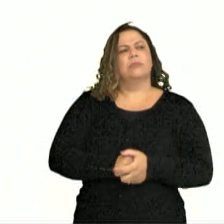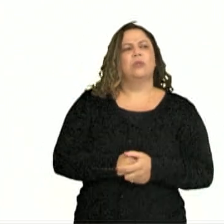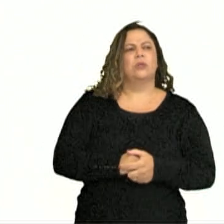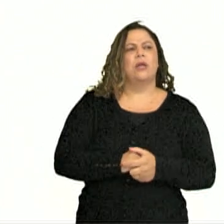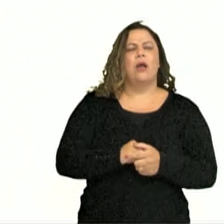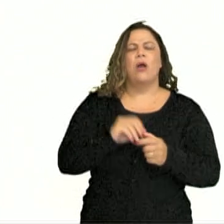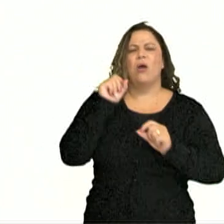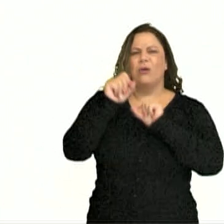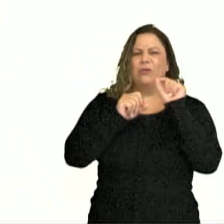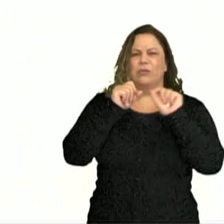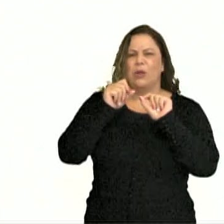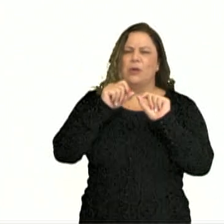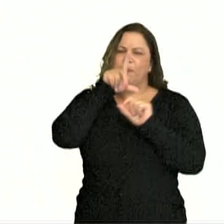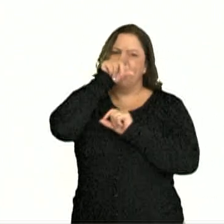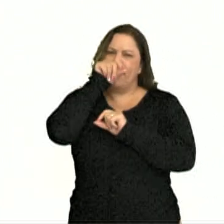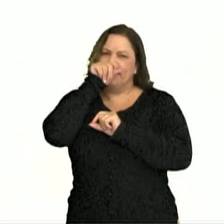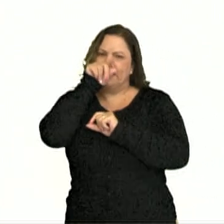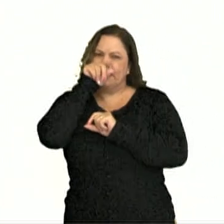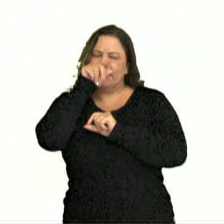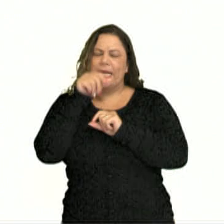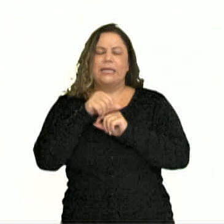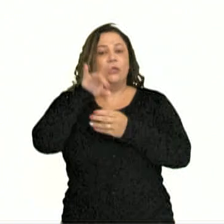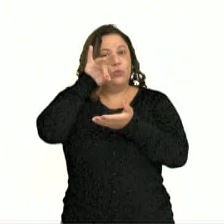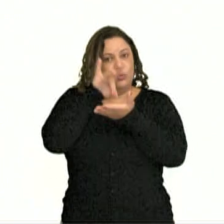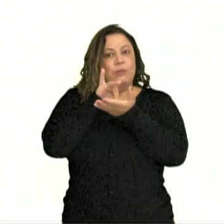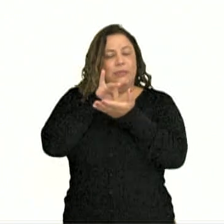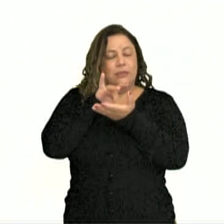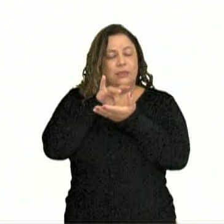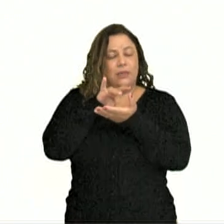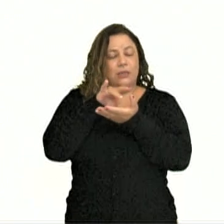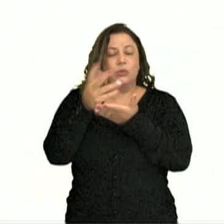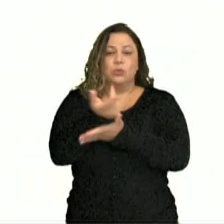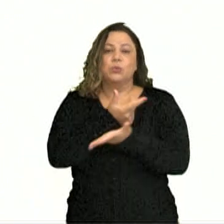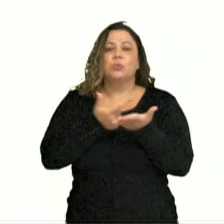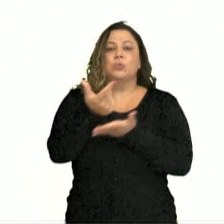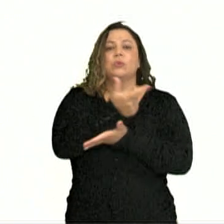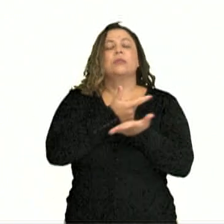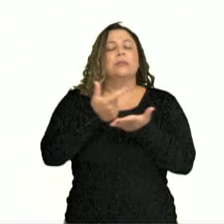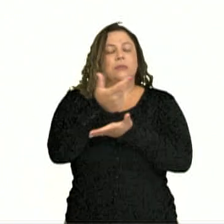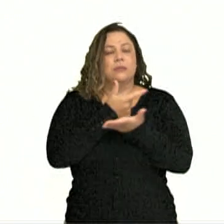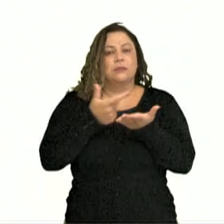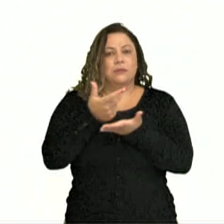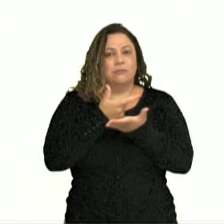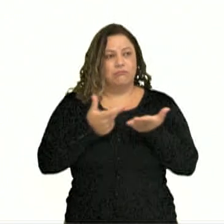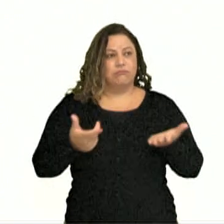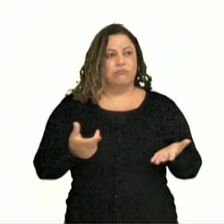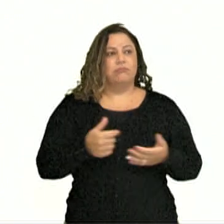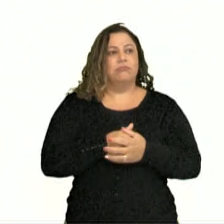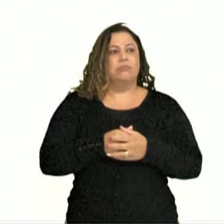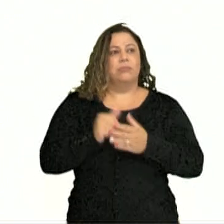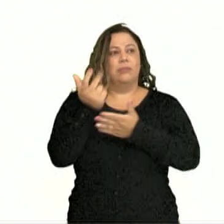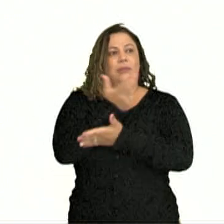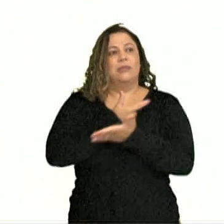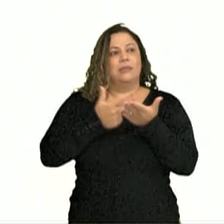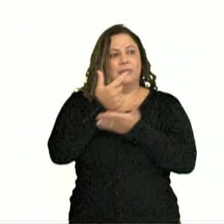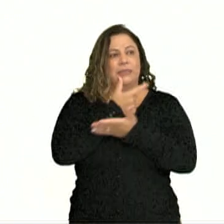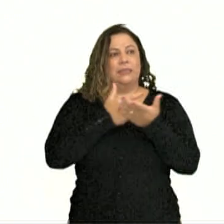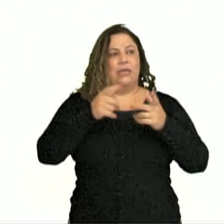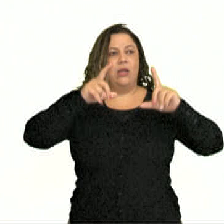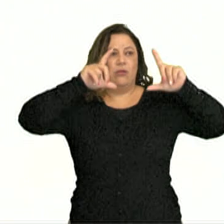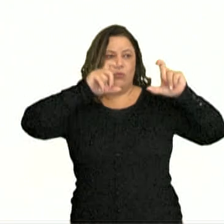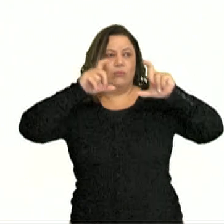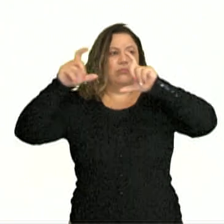Olha aqui os passarinhos que são reais e o desenho. Ele desenhou e aí vai fotografar,